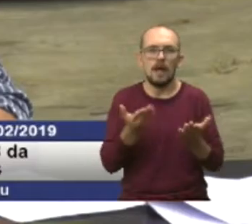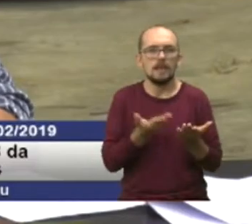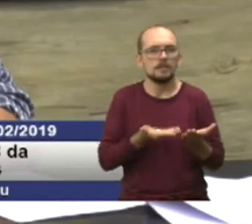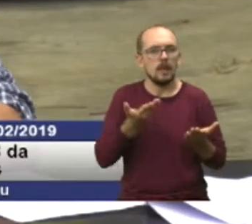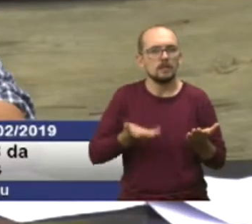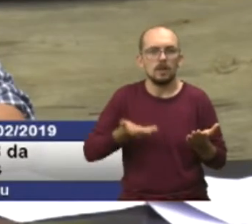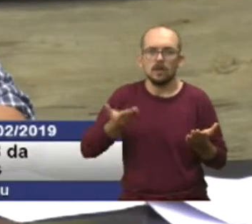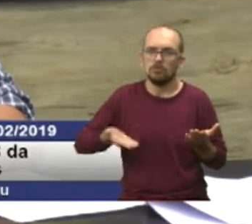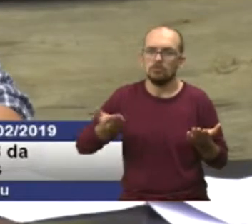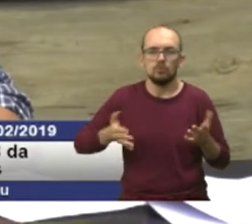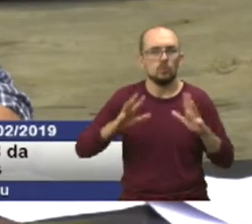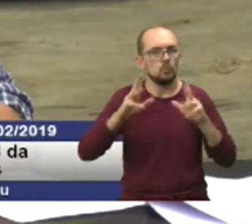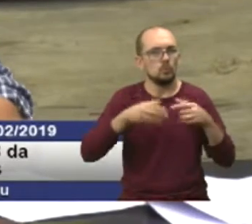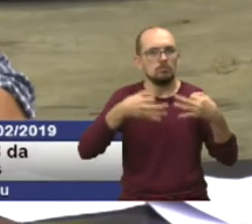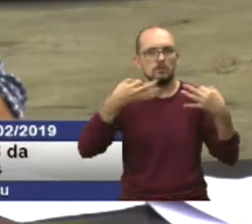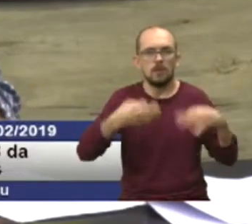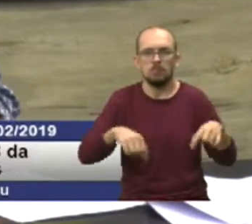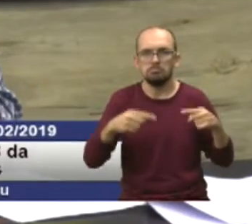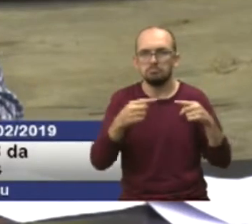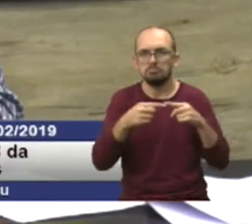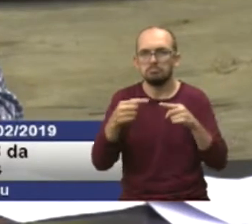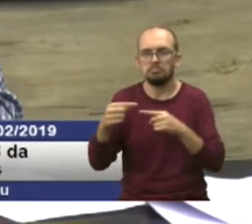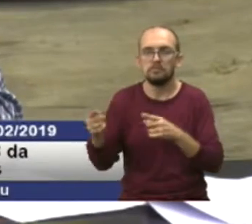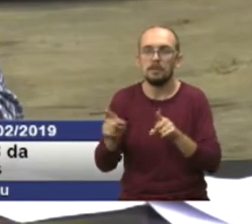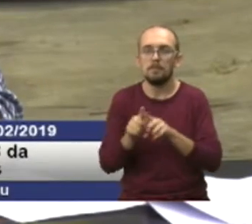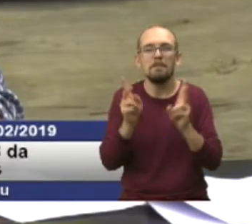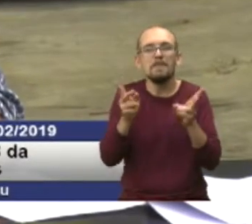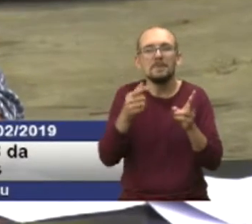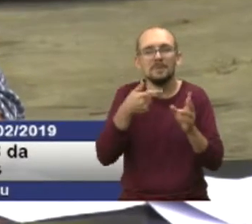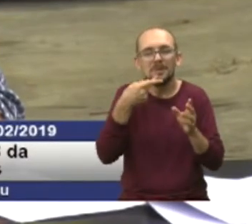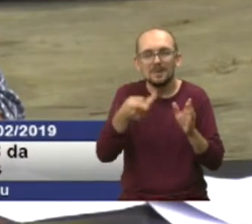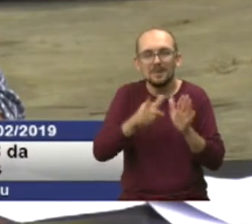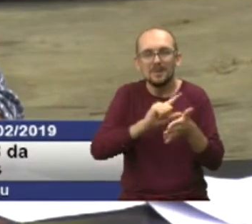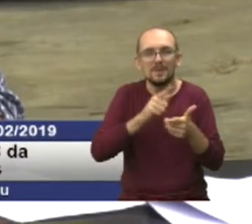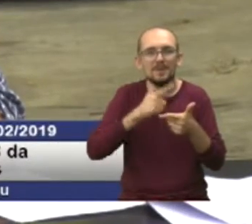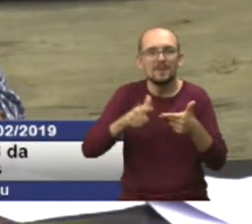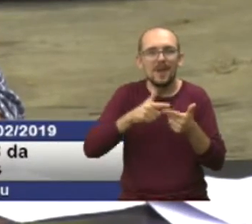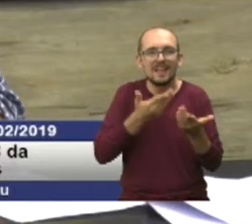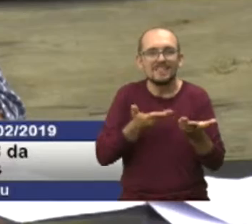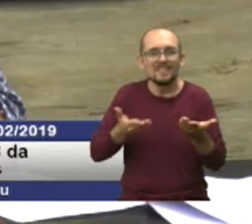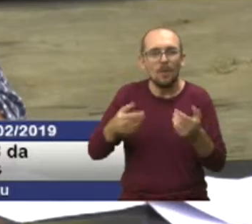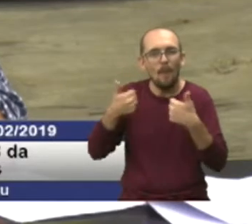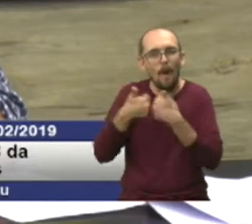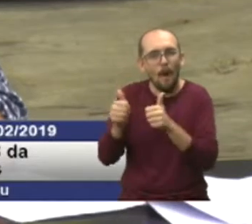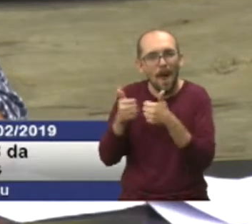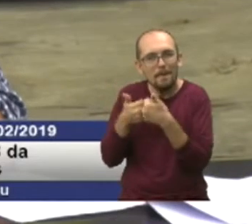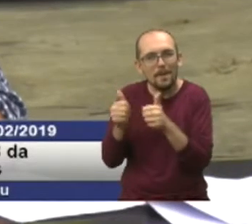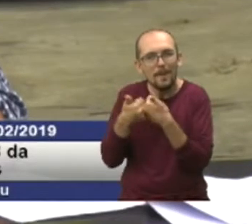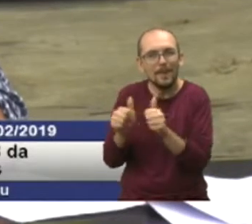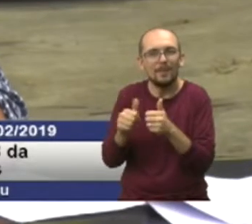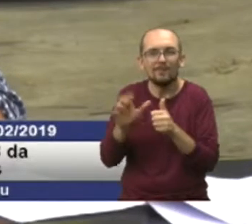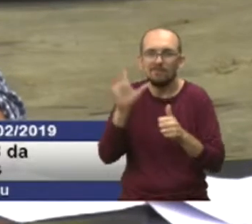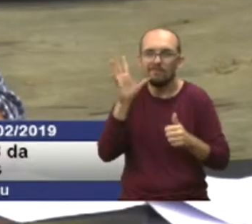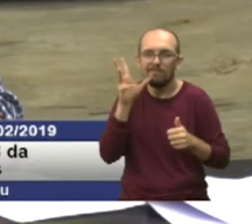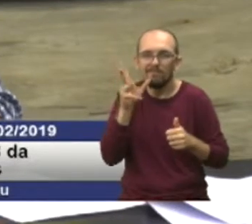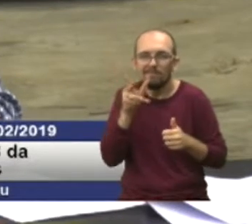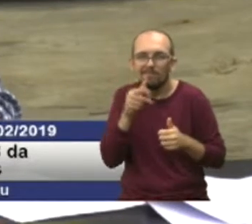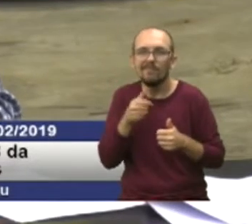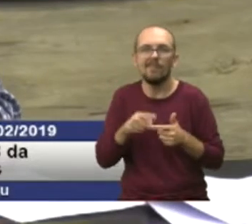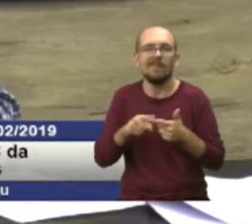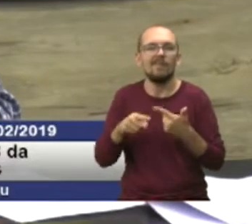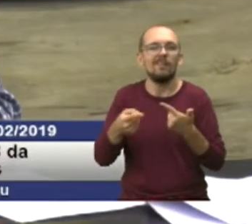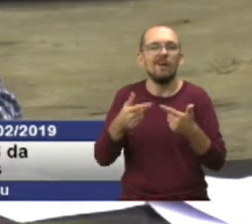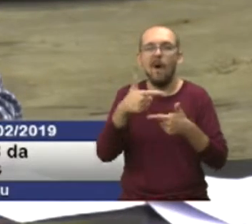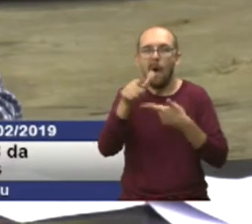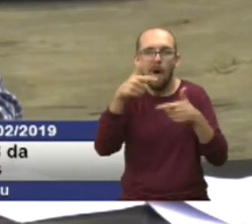licitações, como eu disse também, o mesmo problema que ocorre com as licitações dos ônibus e todos os